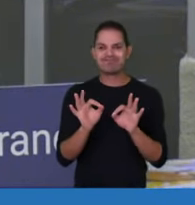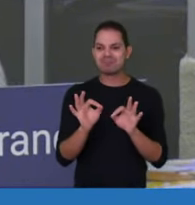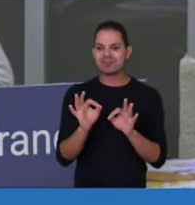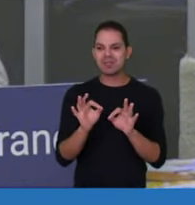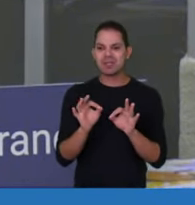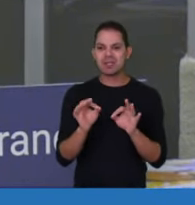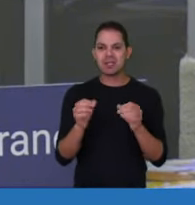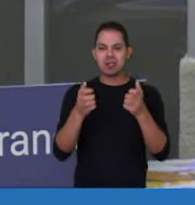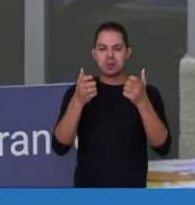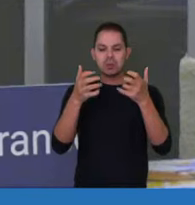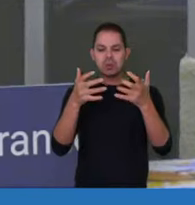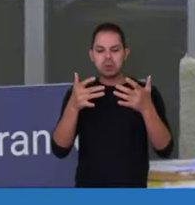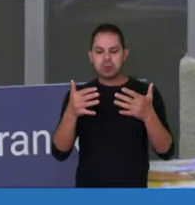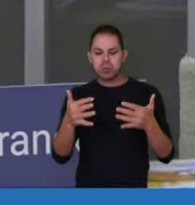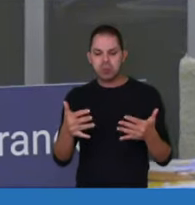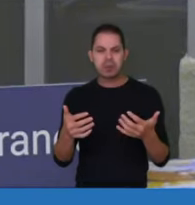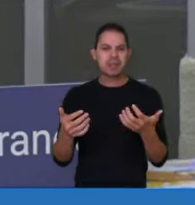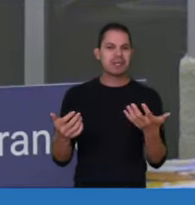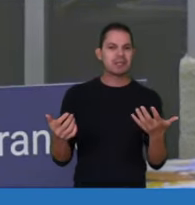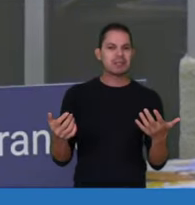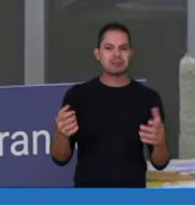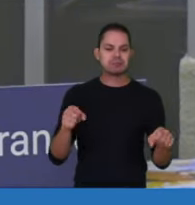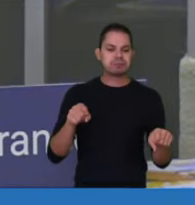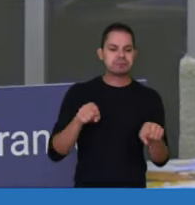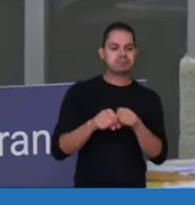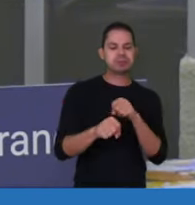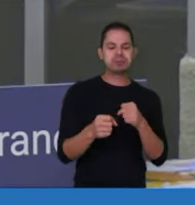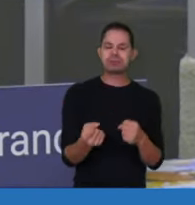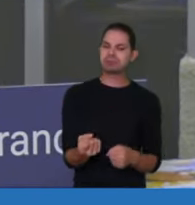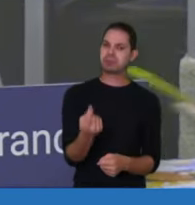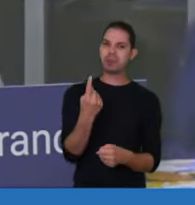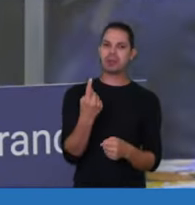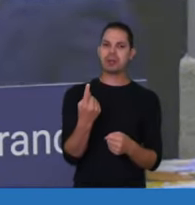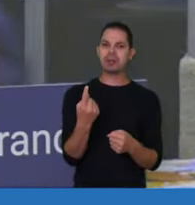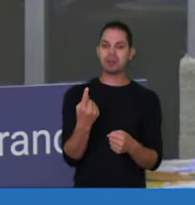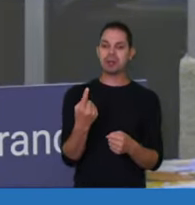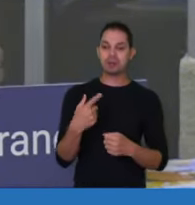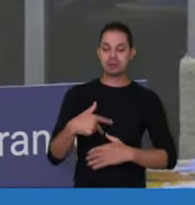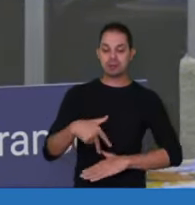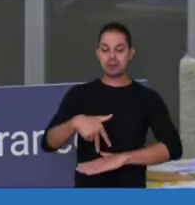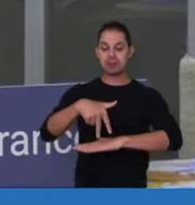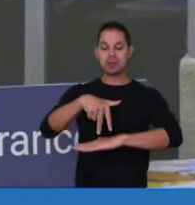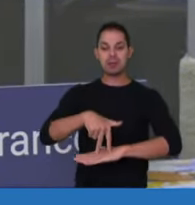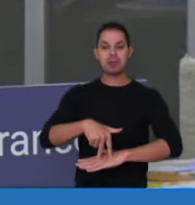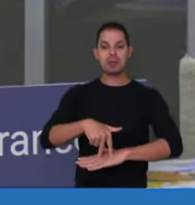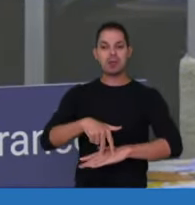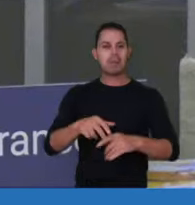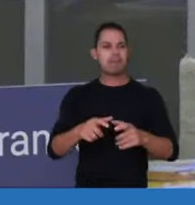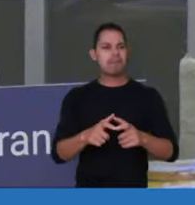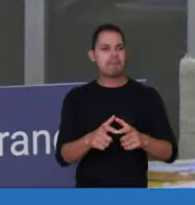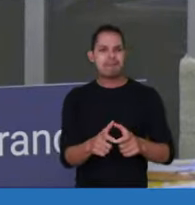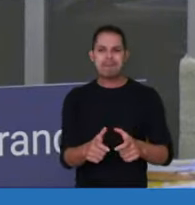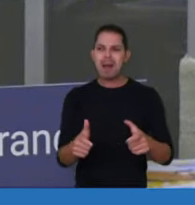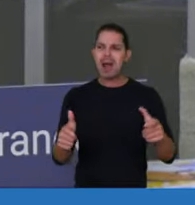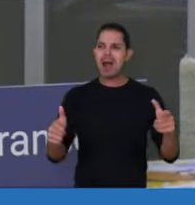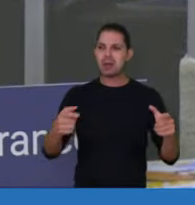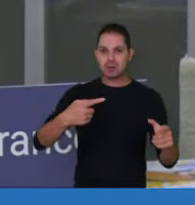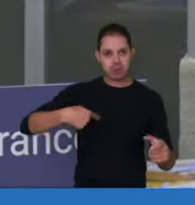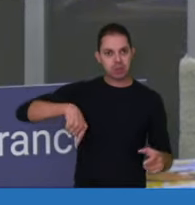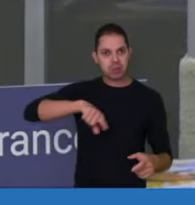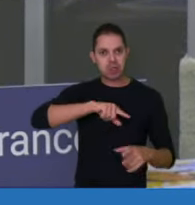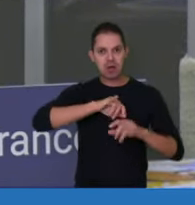possam explicar uma barbaridade como essa. Dessa tribuna, muitos de nós aqui